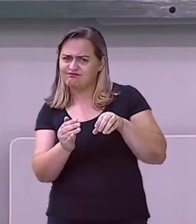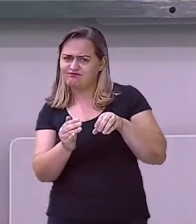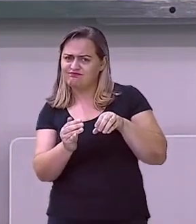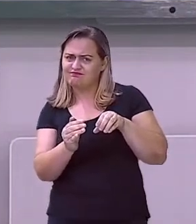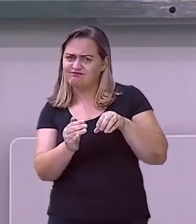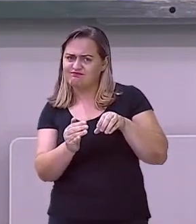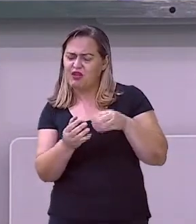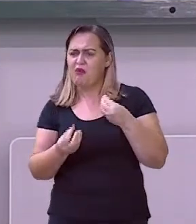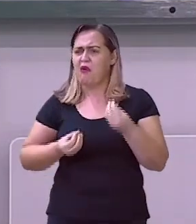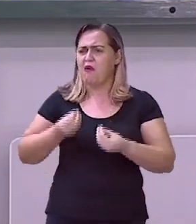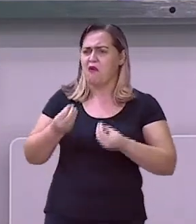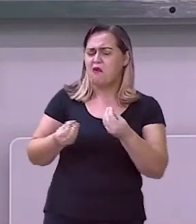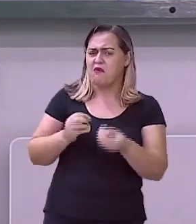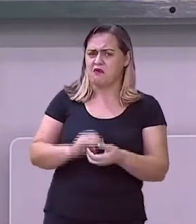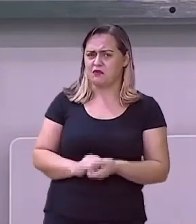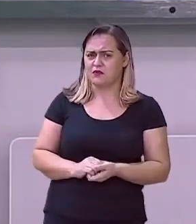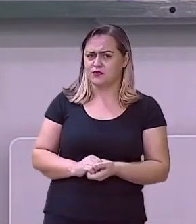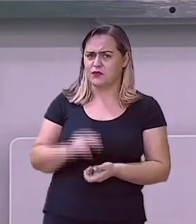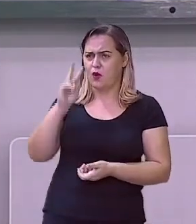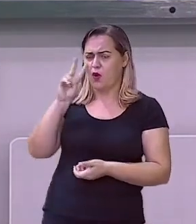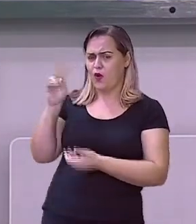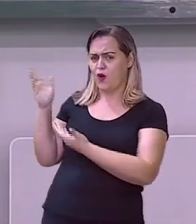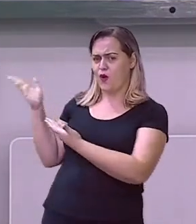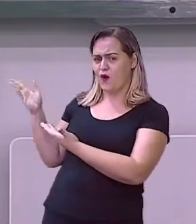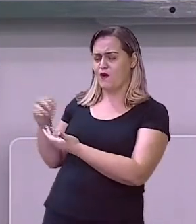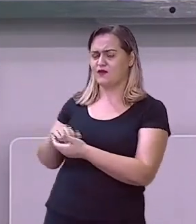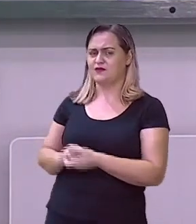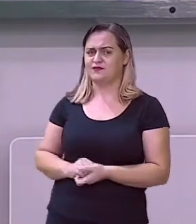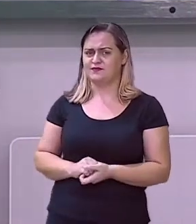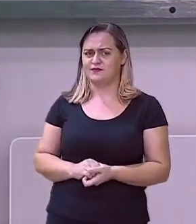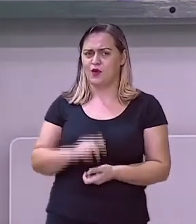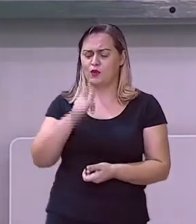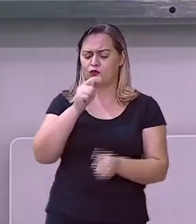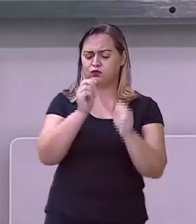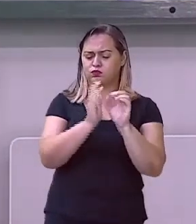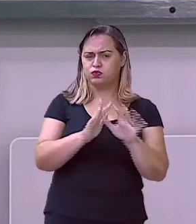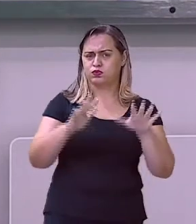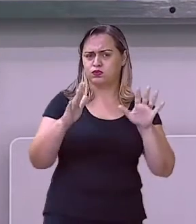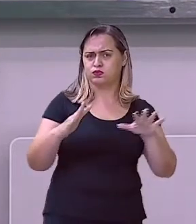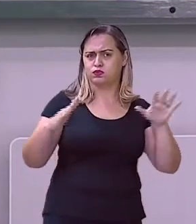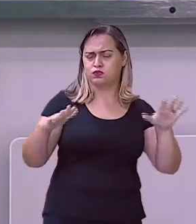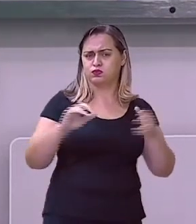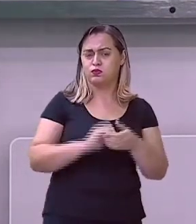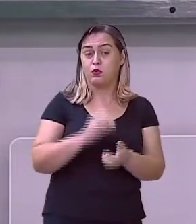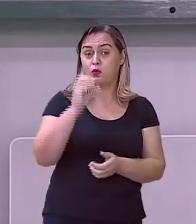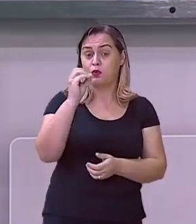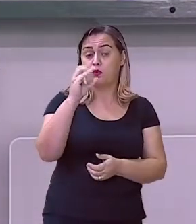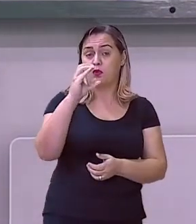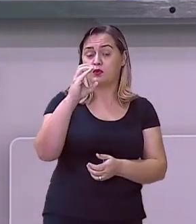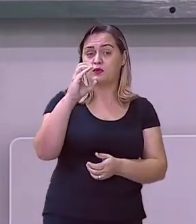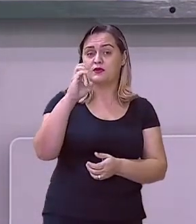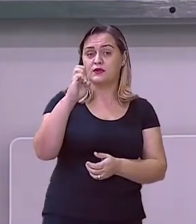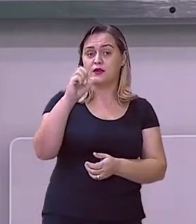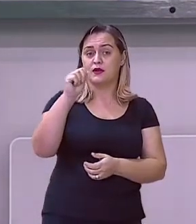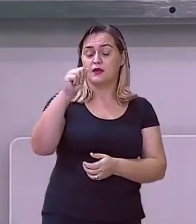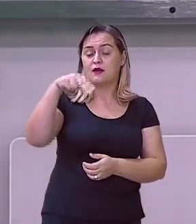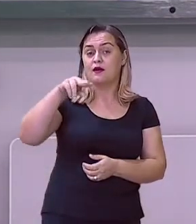Olhem bem, nós estamos vendo o oceano. Sabemos que as águas oceanas,